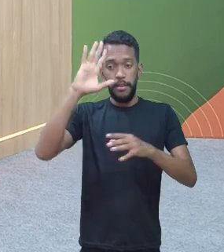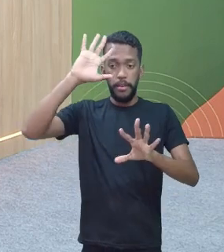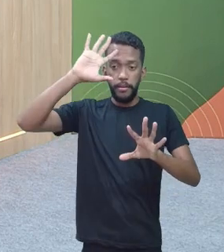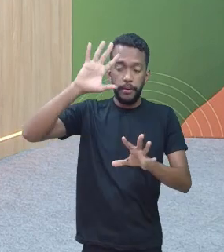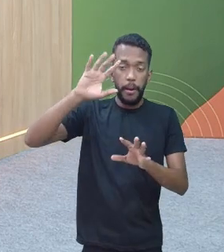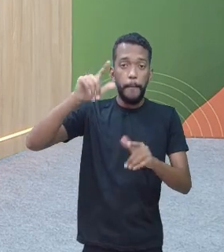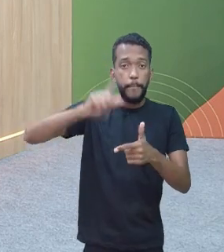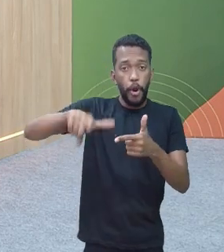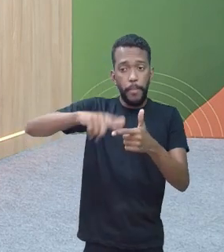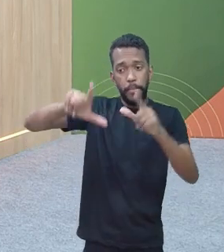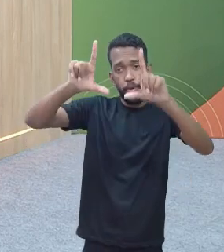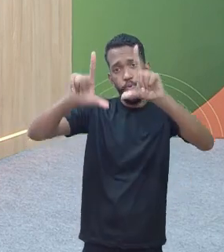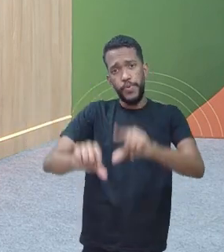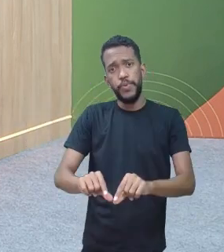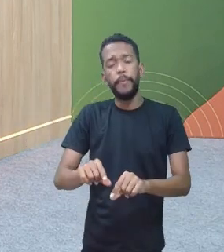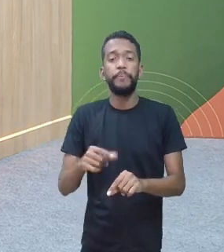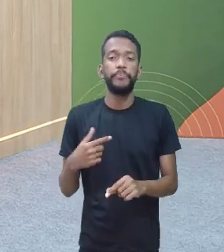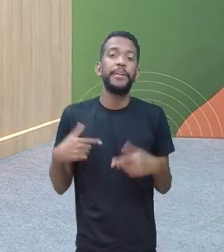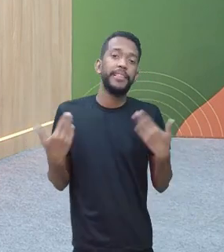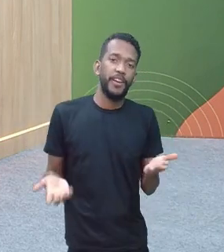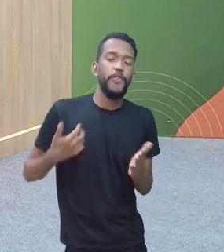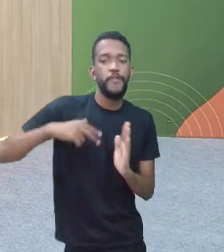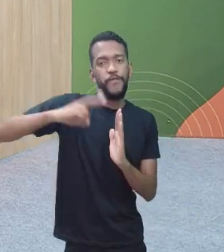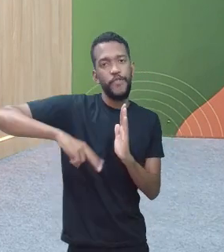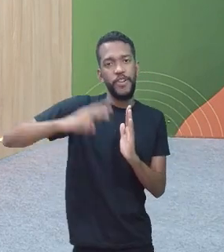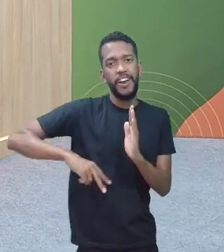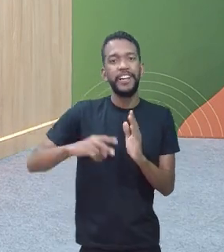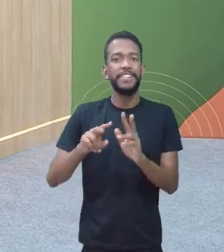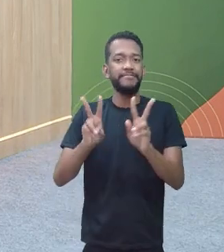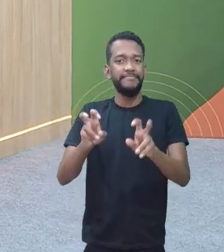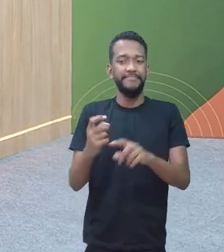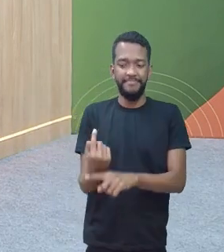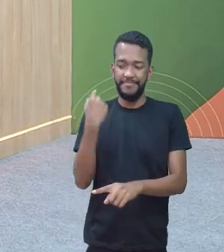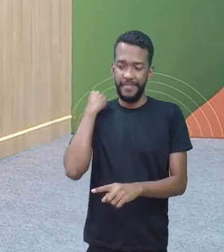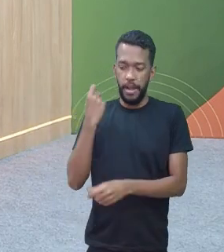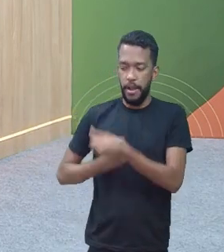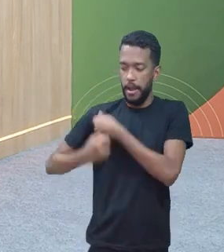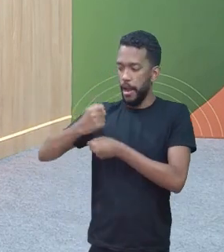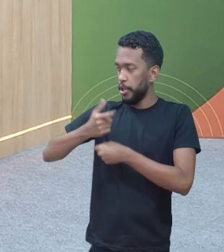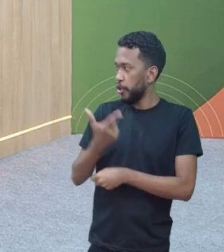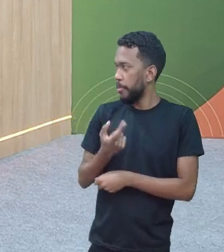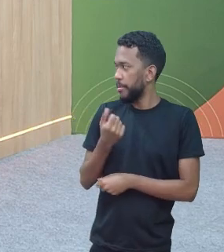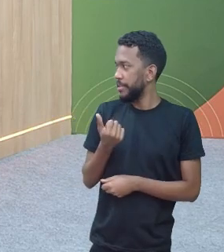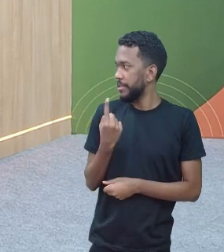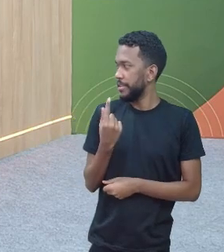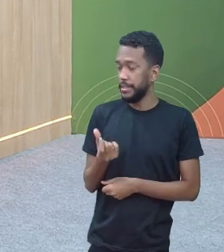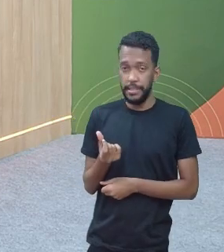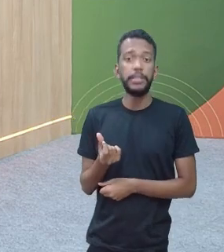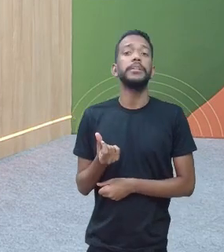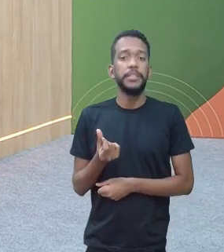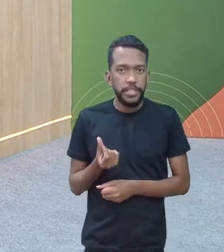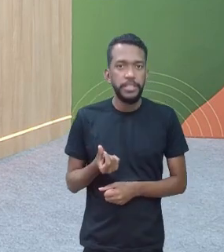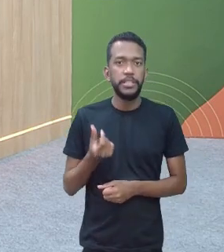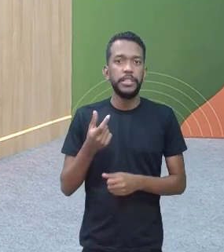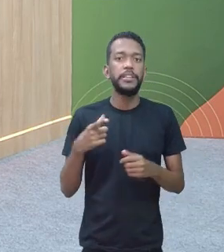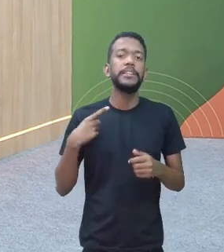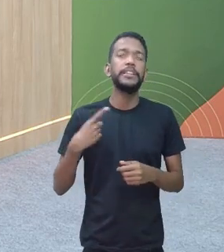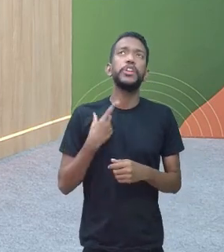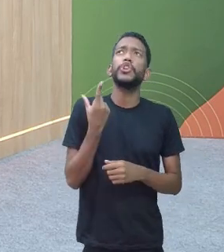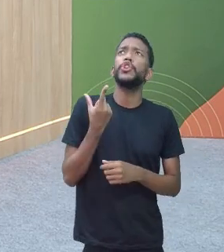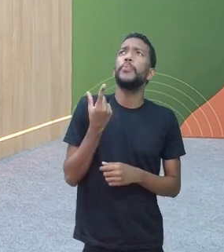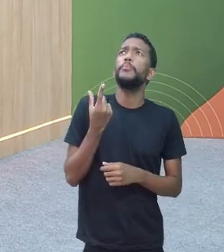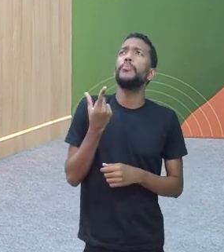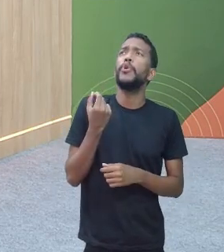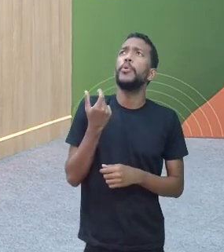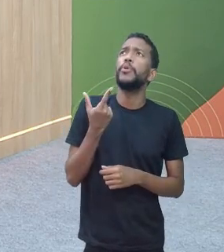problema. Então, eu vou ler a coluna de 2016 e a coluna de 2036. O que é que acontecia em